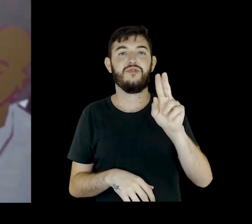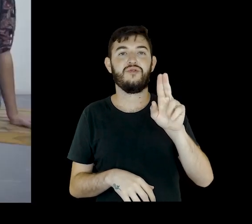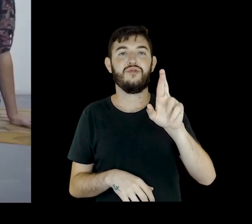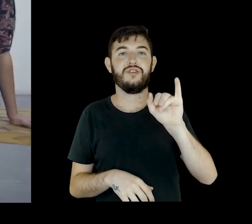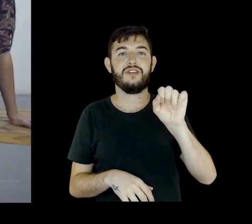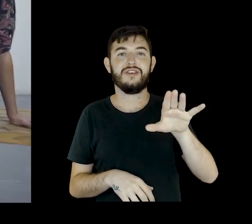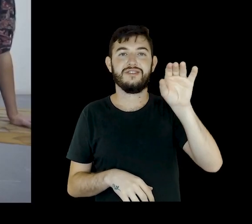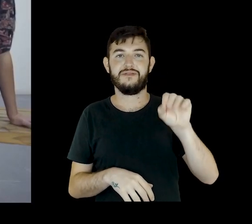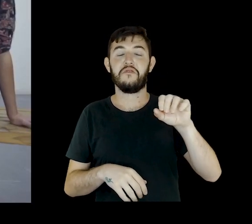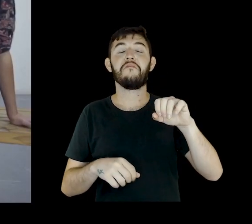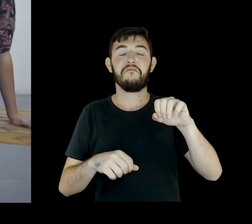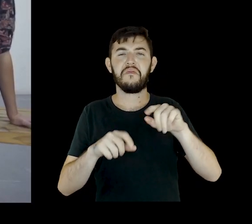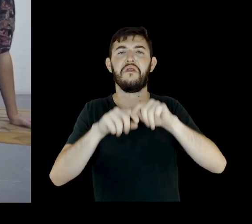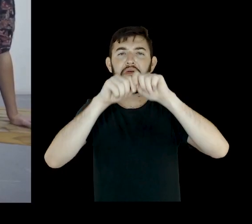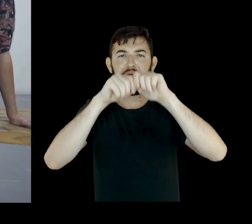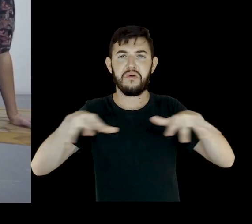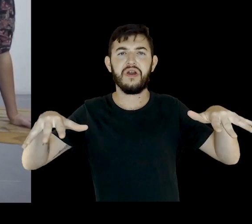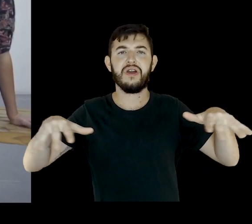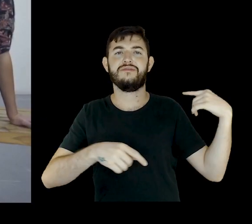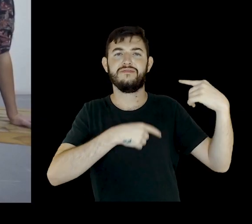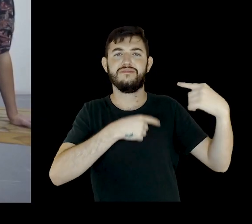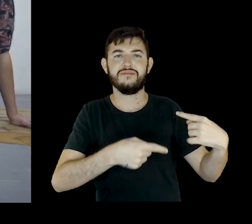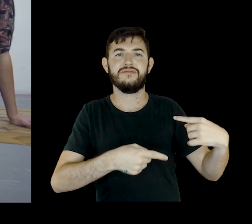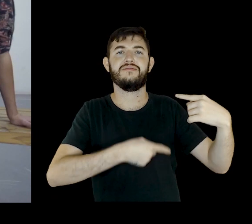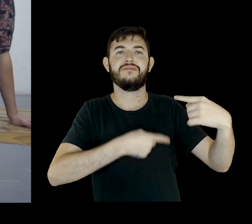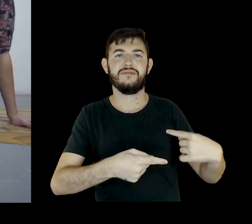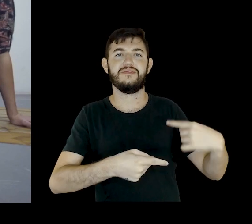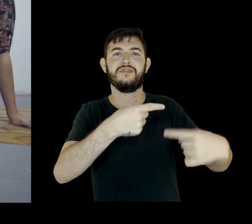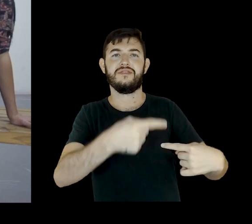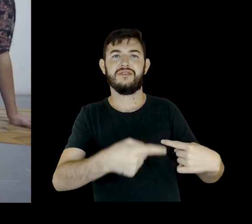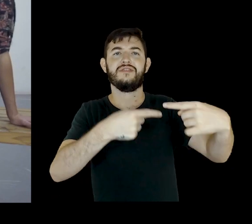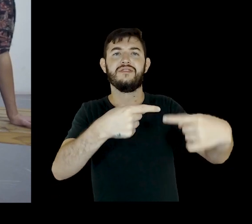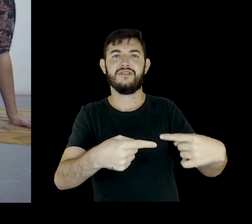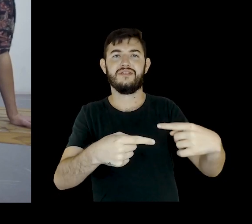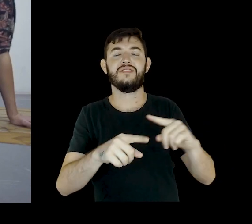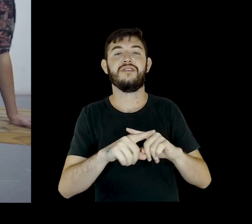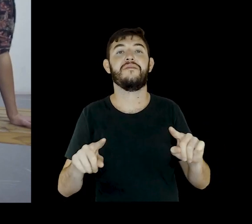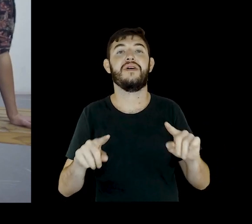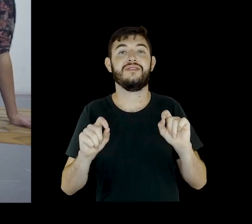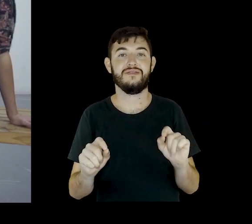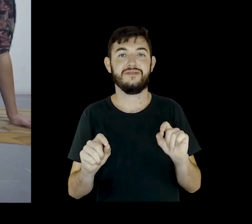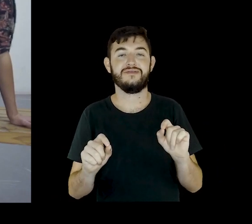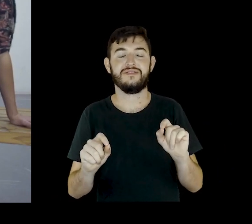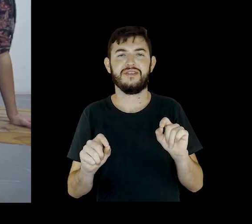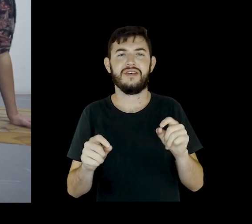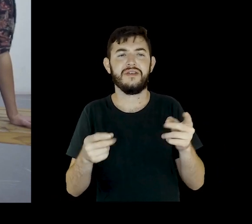vibrando, crescendo e a gente passando de geração por geração, geração por geração. Olha que da hora, meu avô com 91 anos